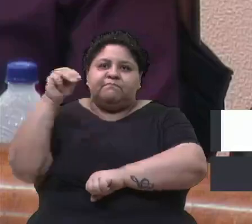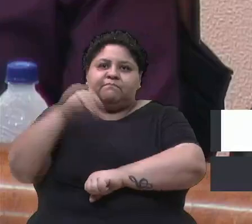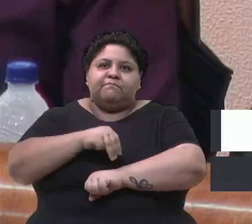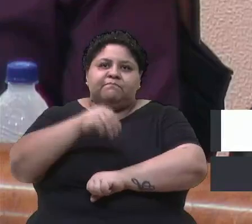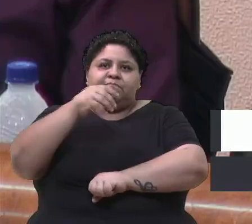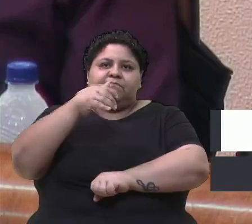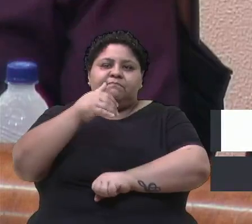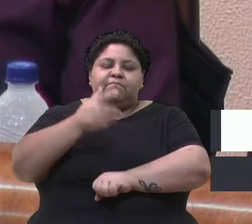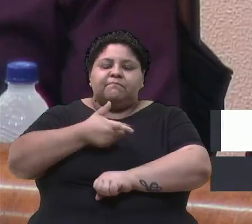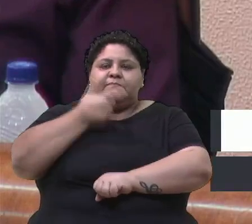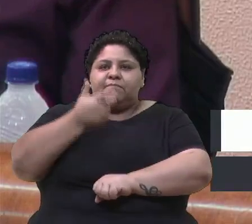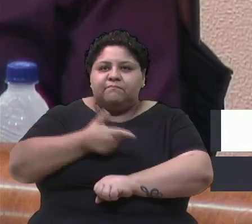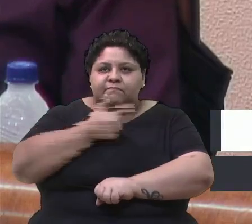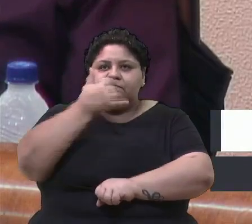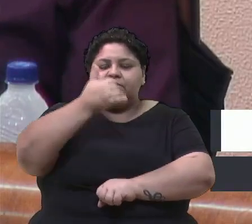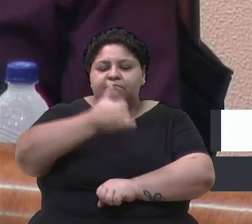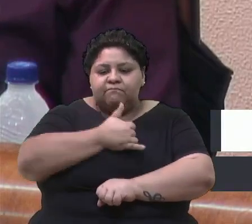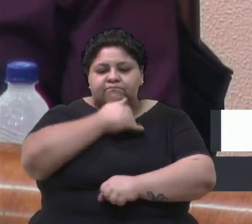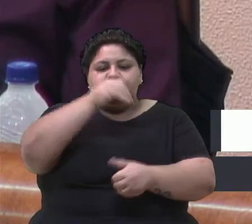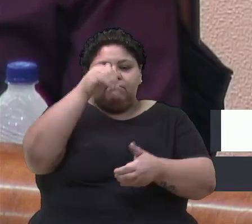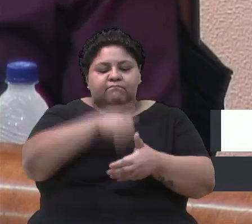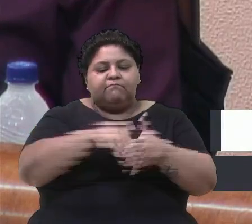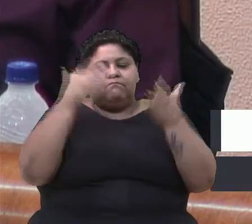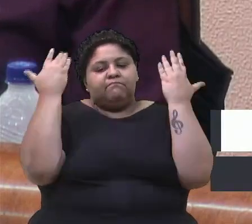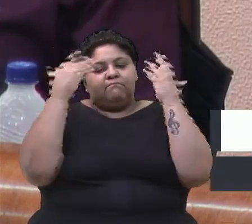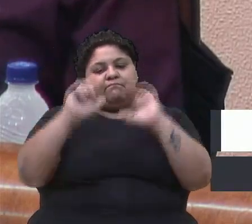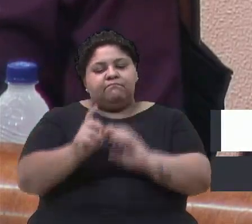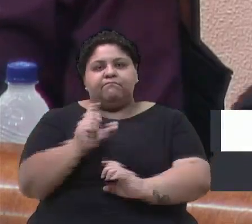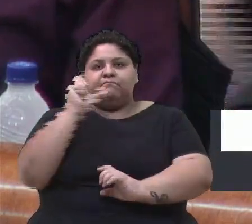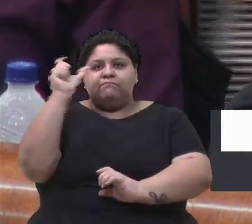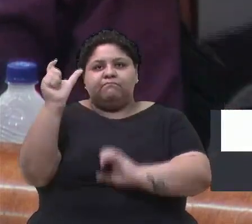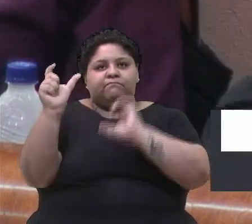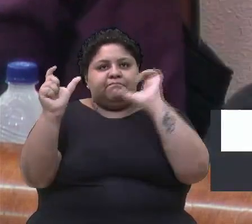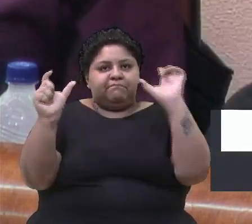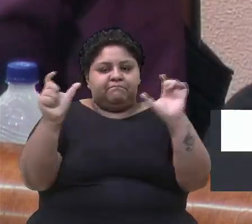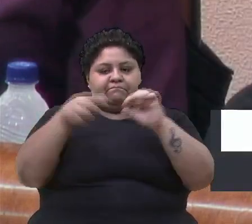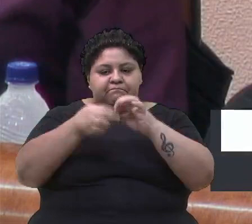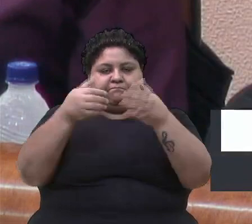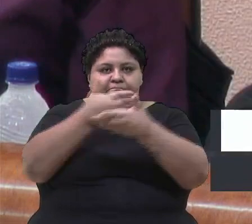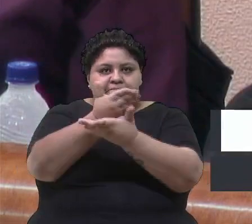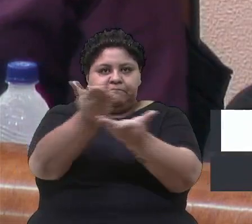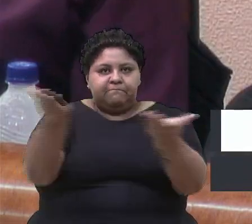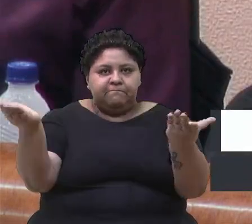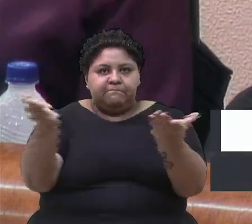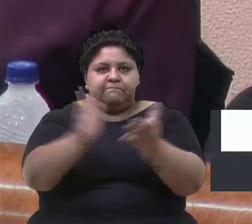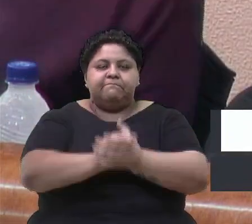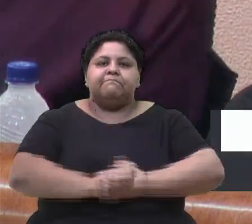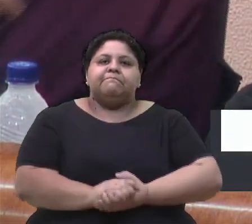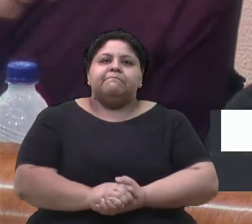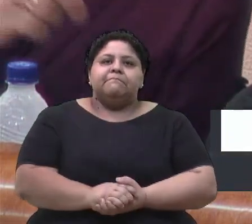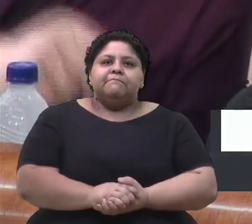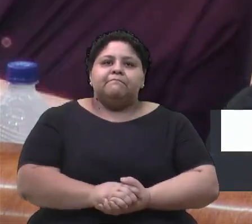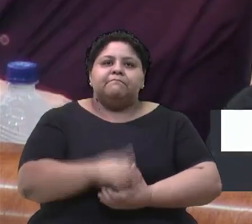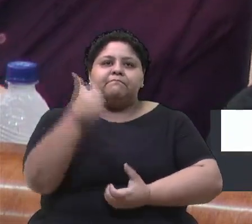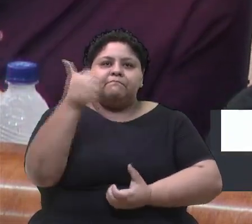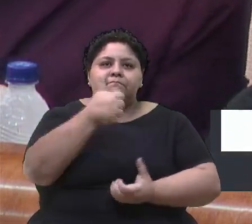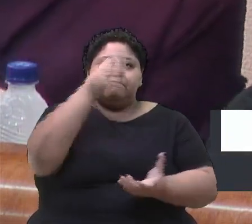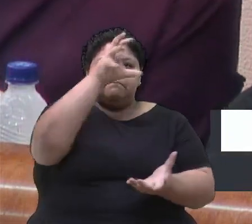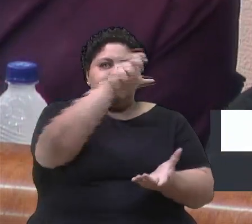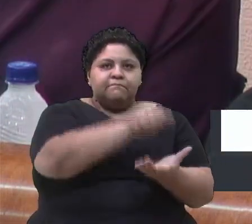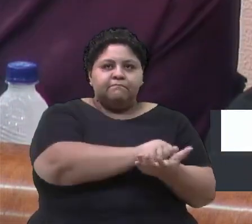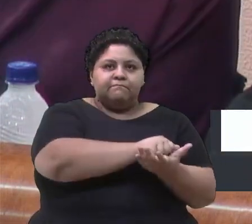de votos de pesar, de louvor, de congratulações. A palavra está à disposição dos senhores vereadores e vereadoras. Primeira